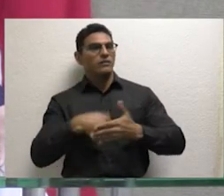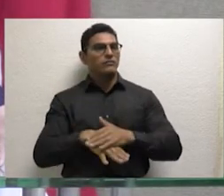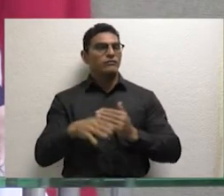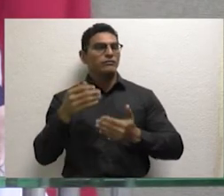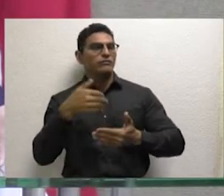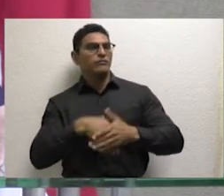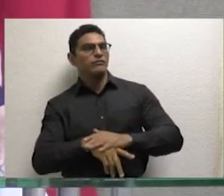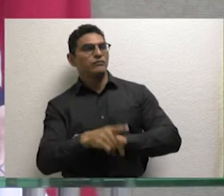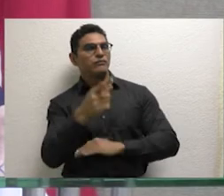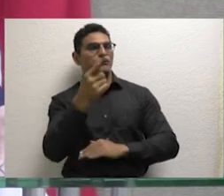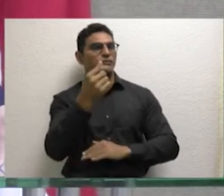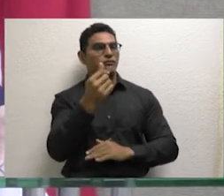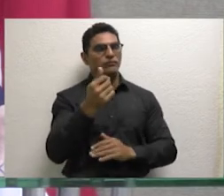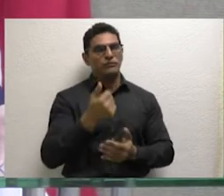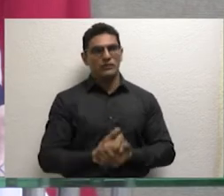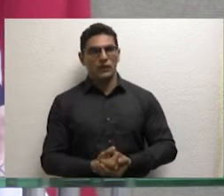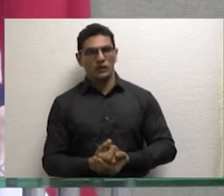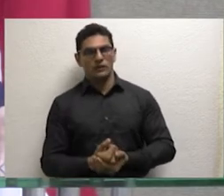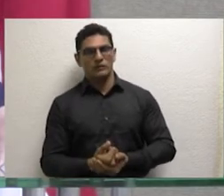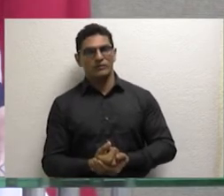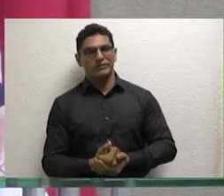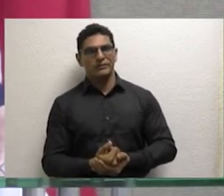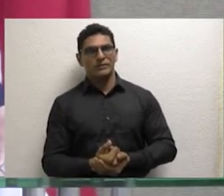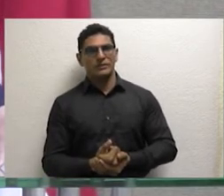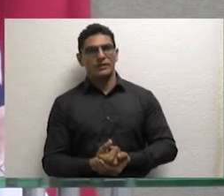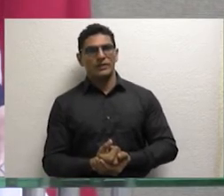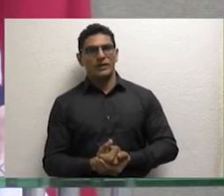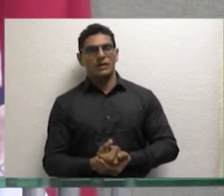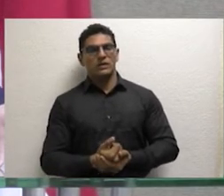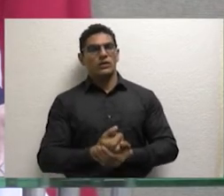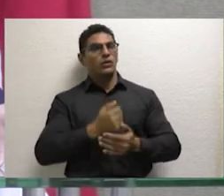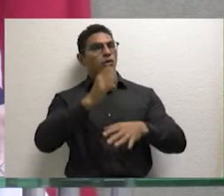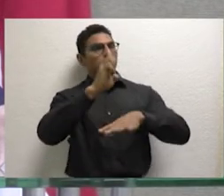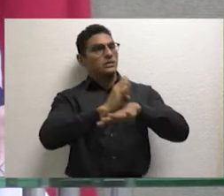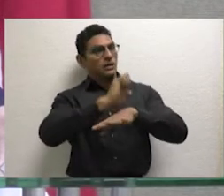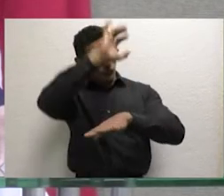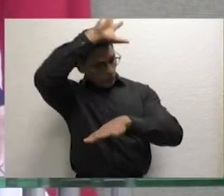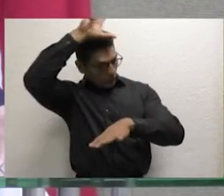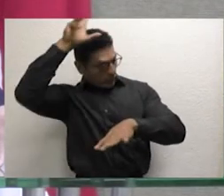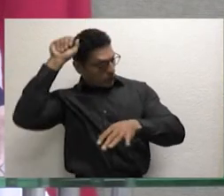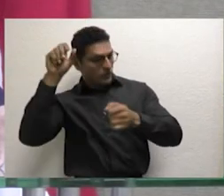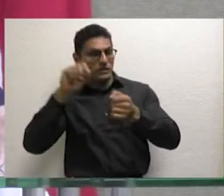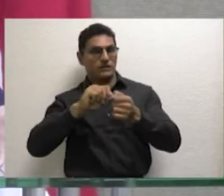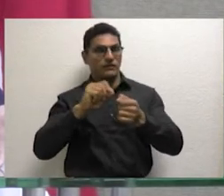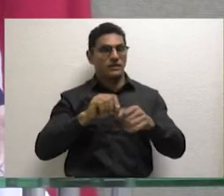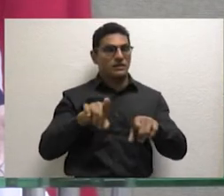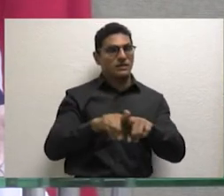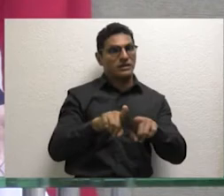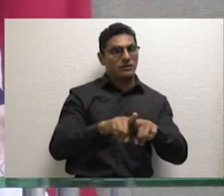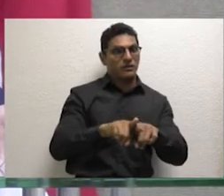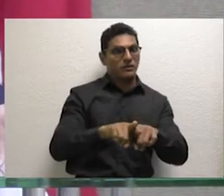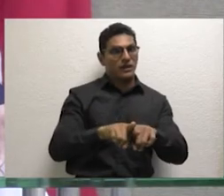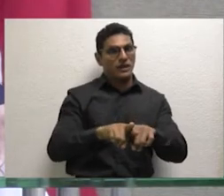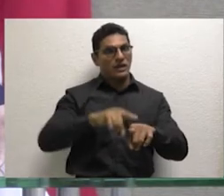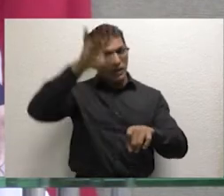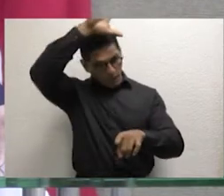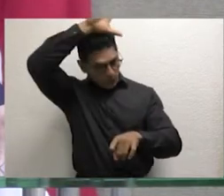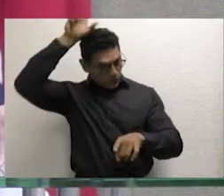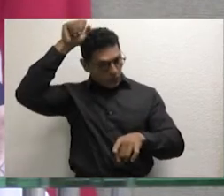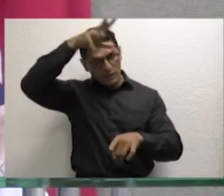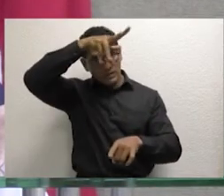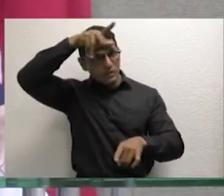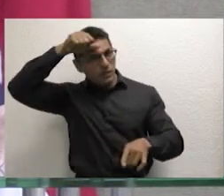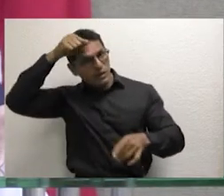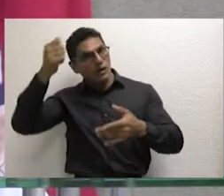repasse líquido a devolução líquida que nós fazemos e também o estado do Amazonas e o município não estariam arrecadando o que